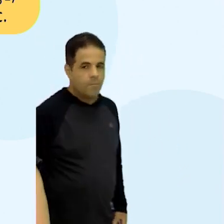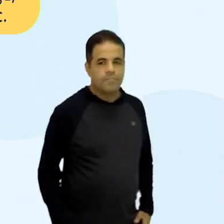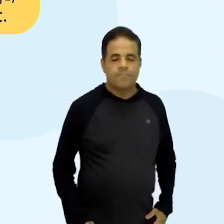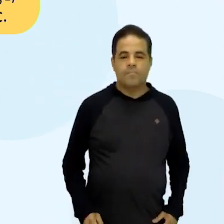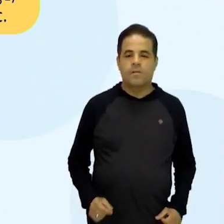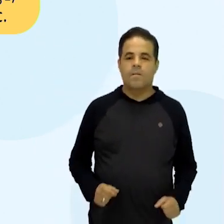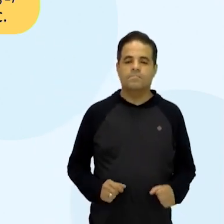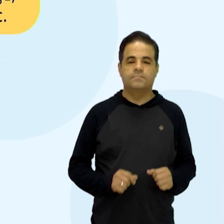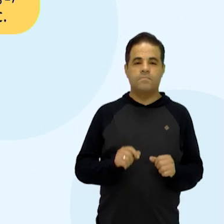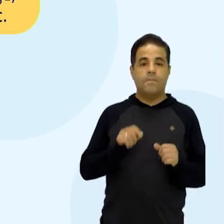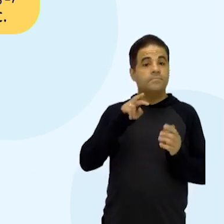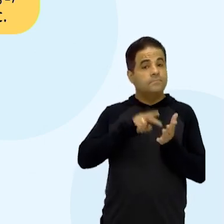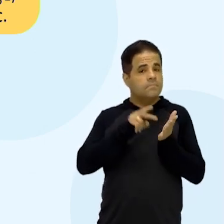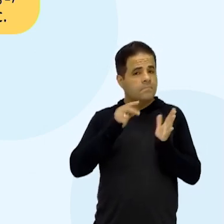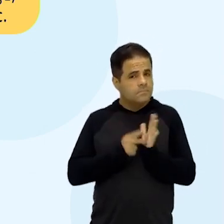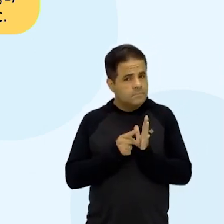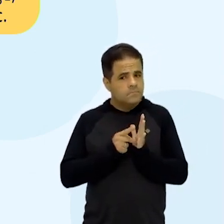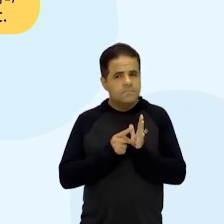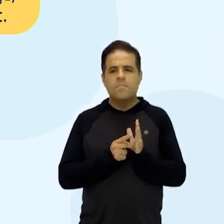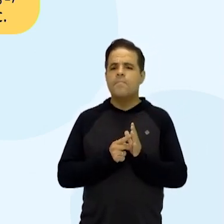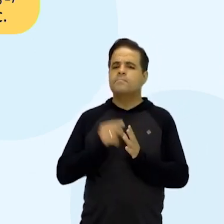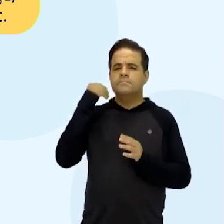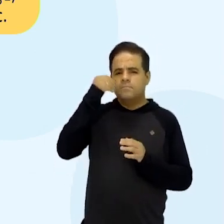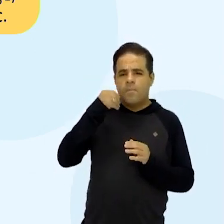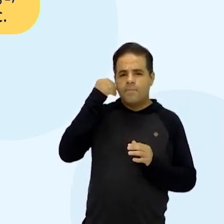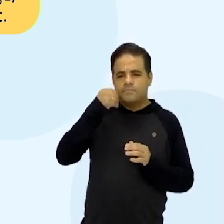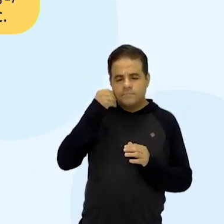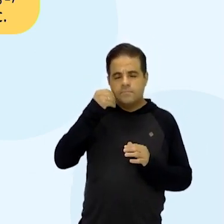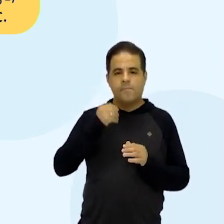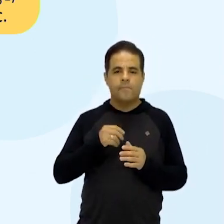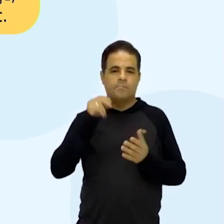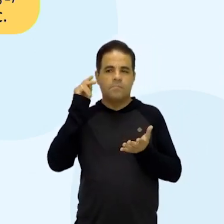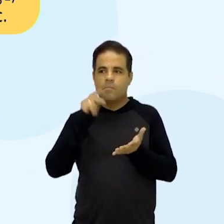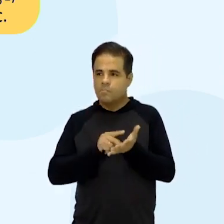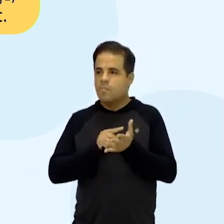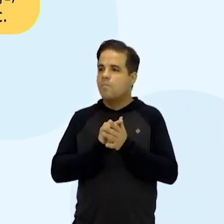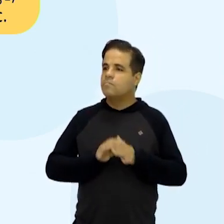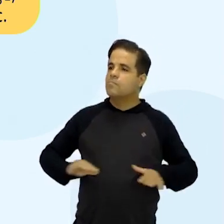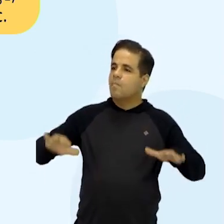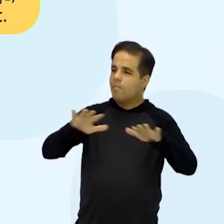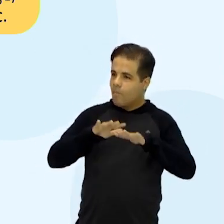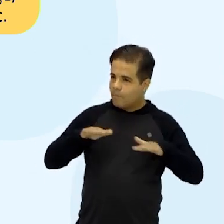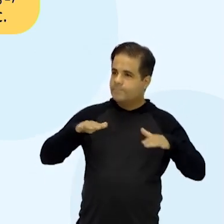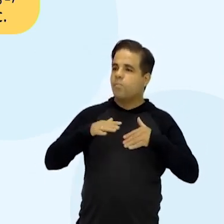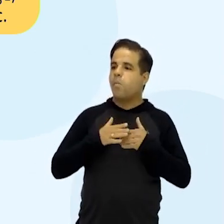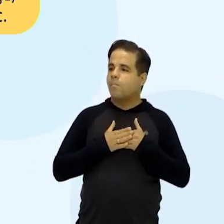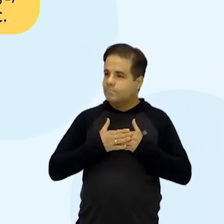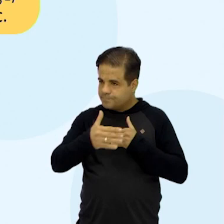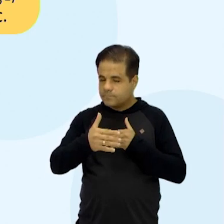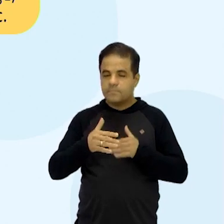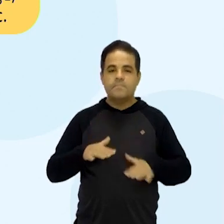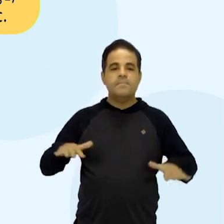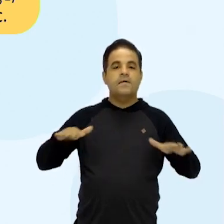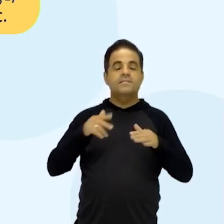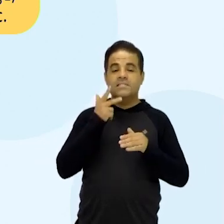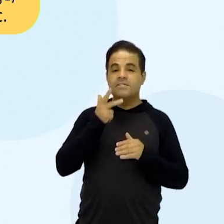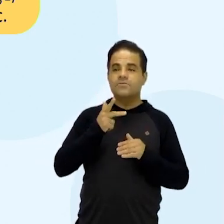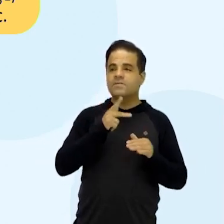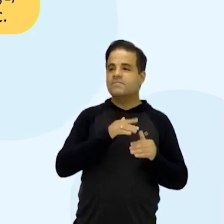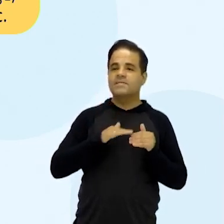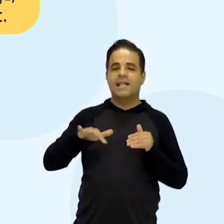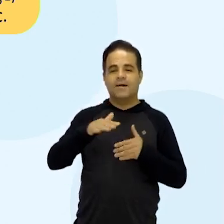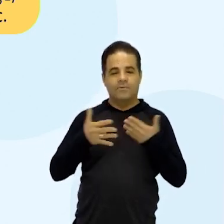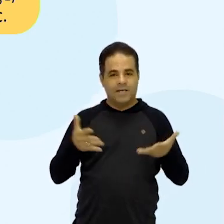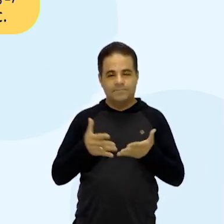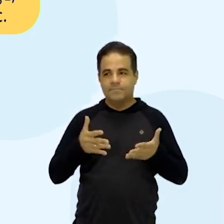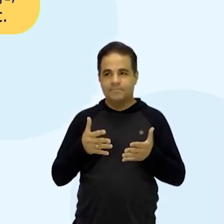pessoal, significa real. Uma experiência real, né? Quando a gente tem a palavra actually in English, a gente tem lá realmente, na verdade, tá? Então,